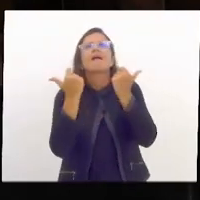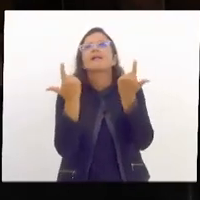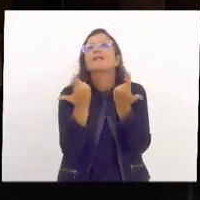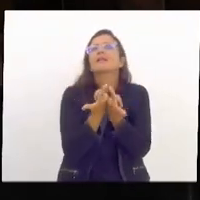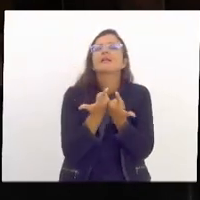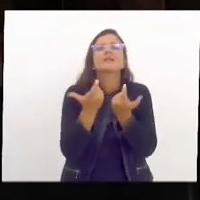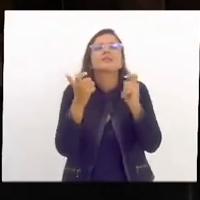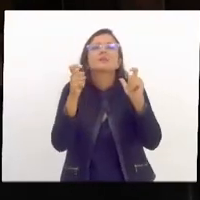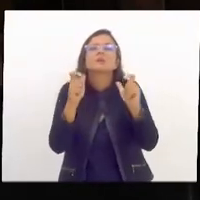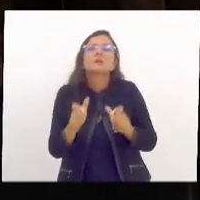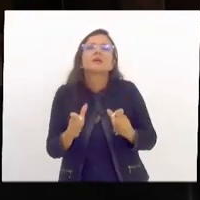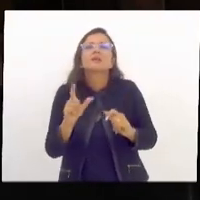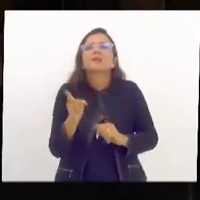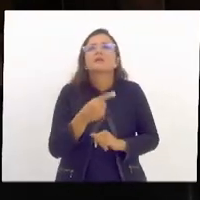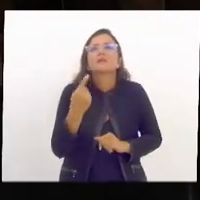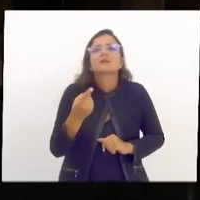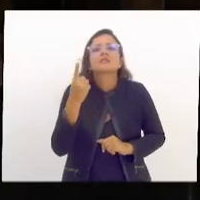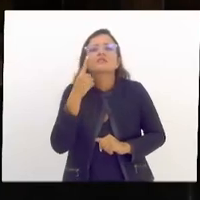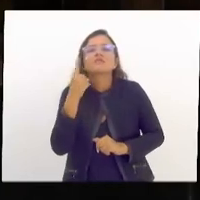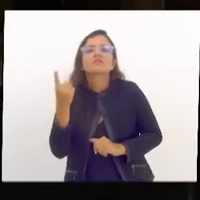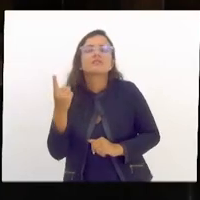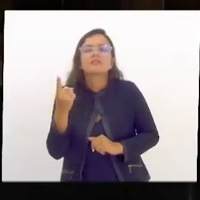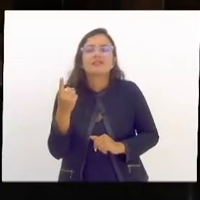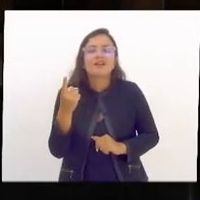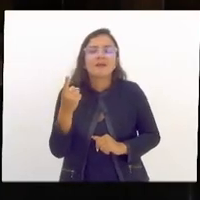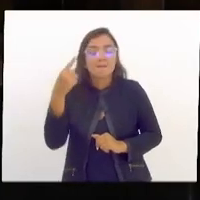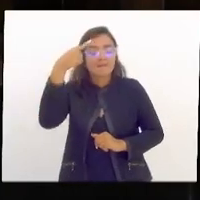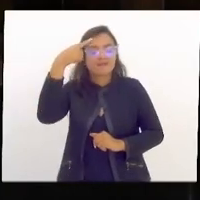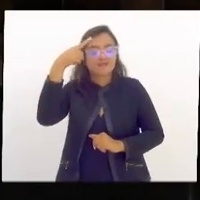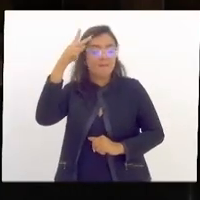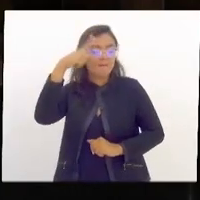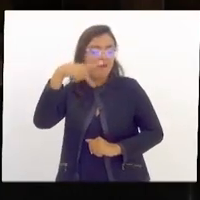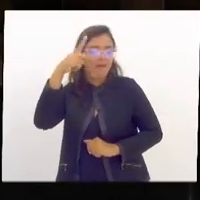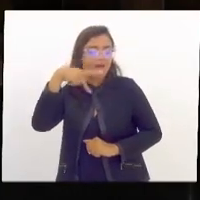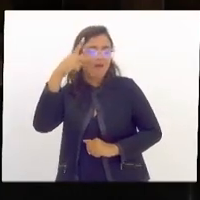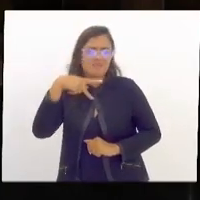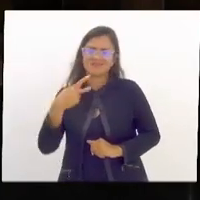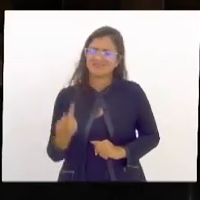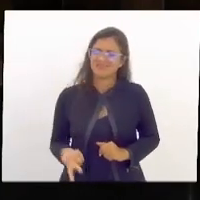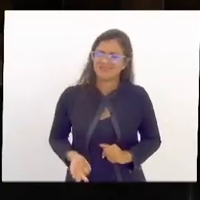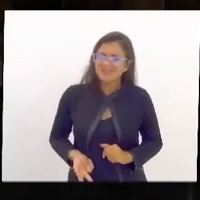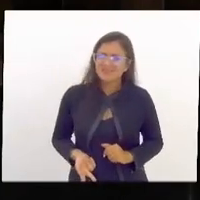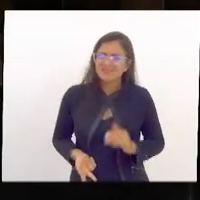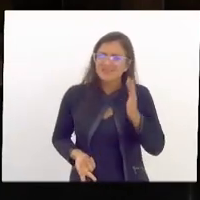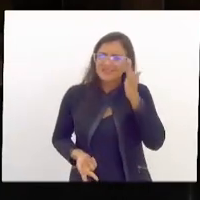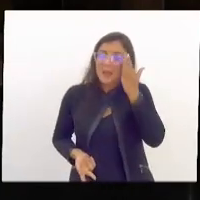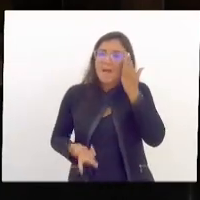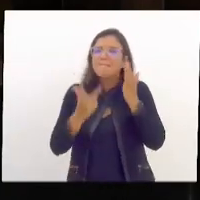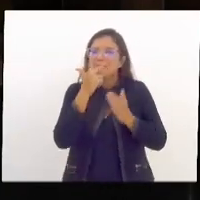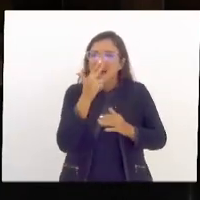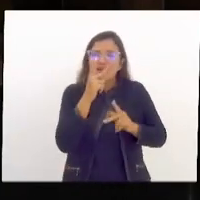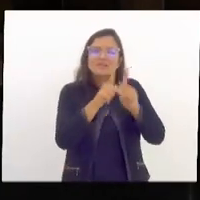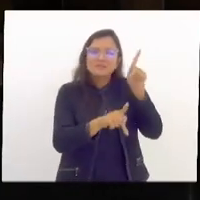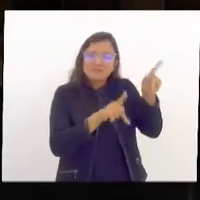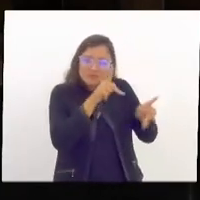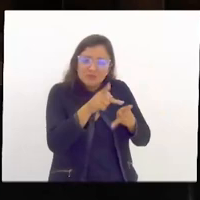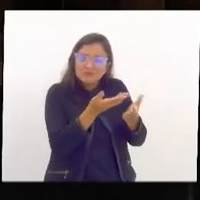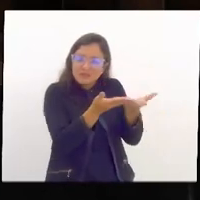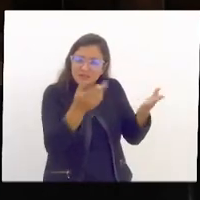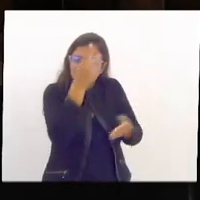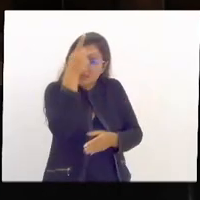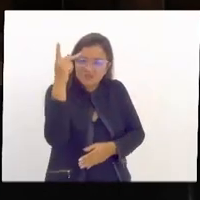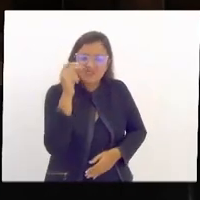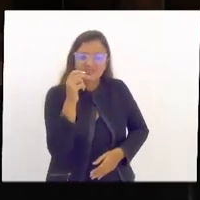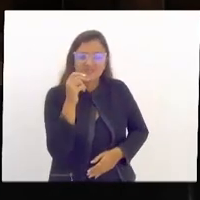lugar para a gente legislar em causa própria. Isso seria não só um desrespeito à população do Estado do Rio de